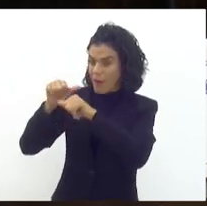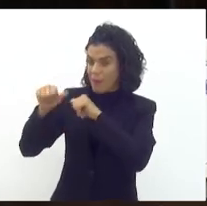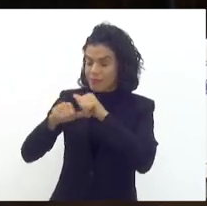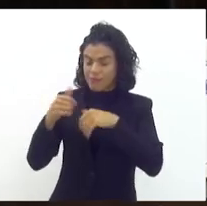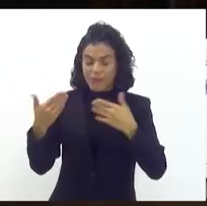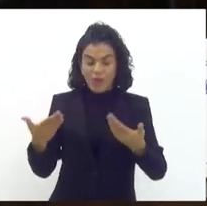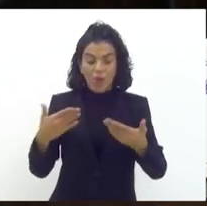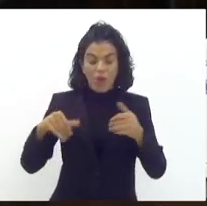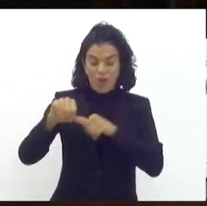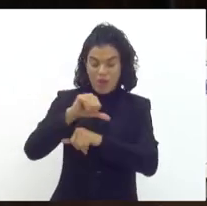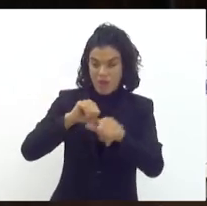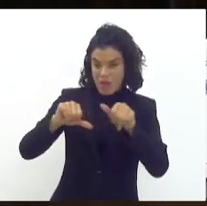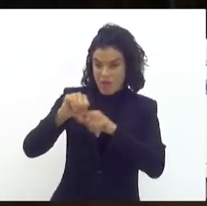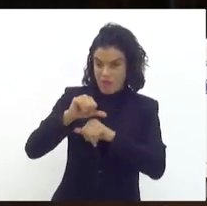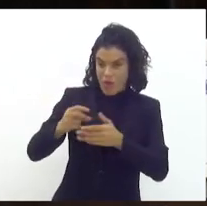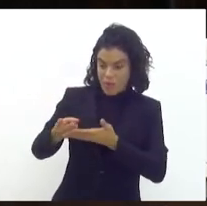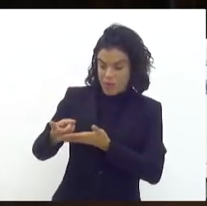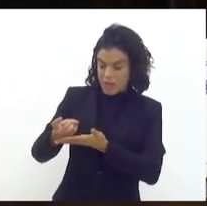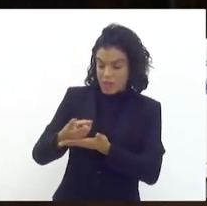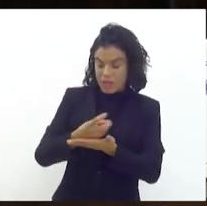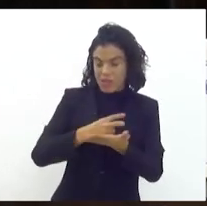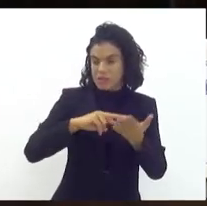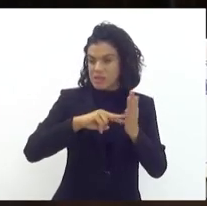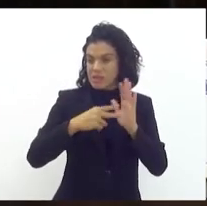tratar de verdade significa